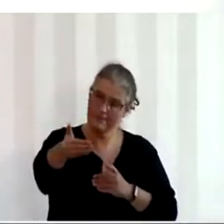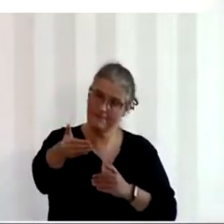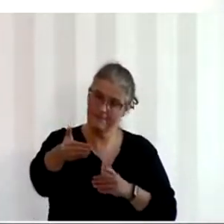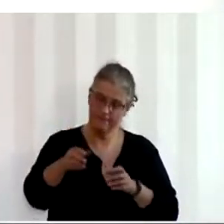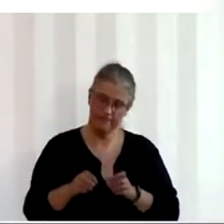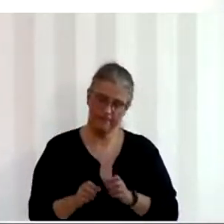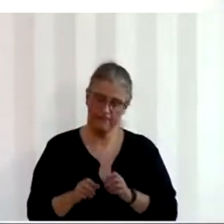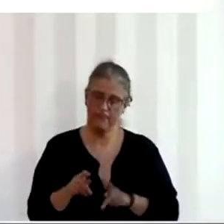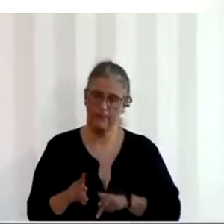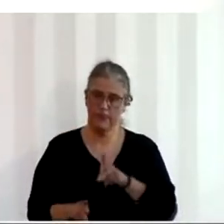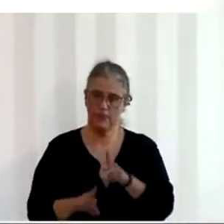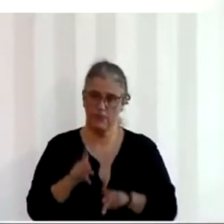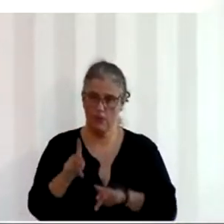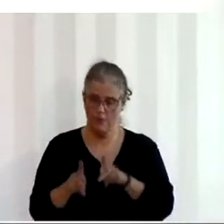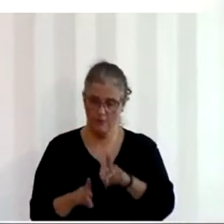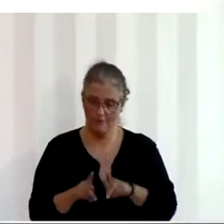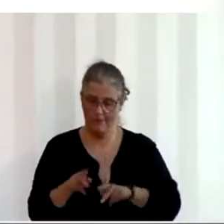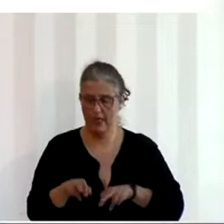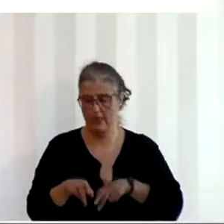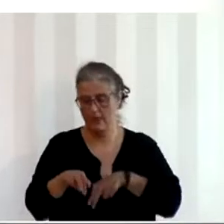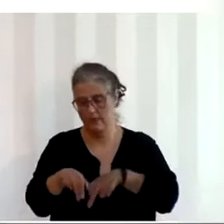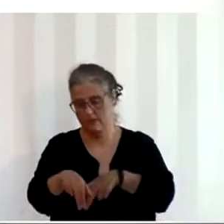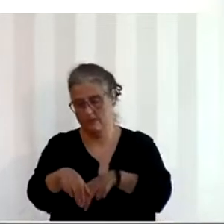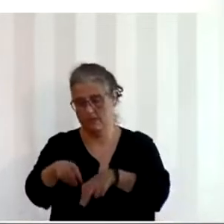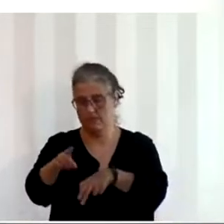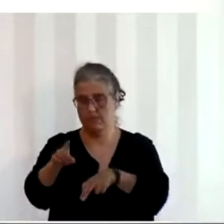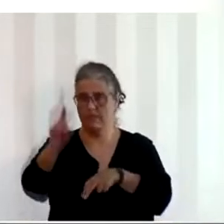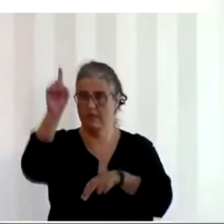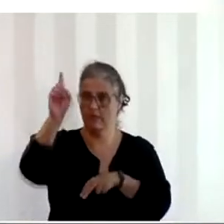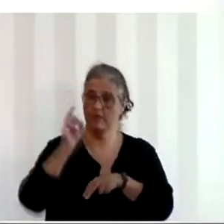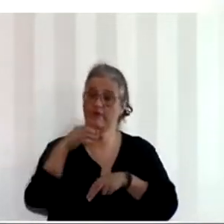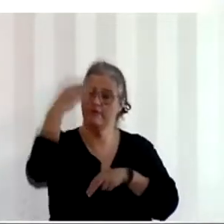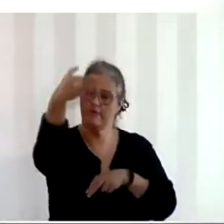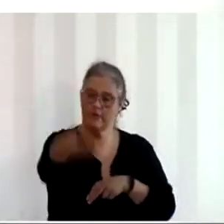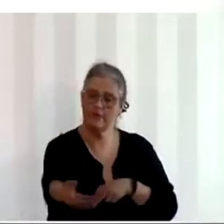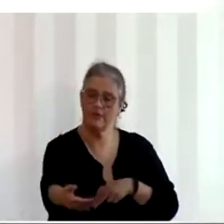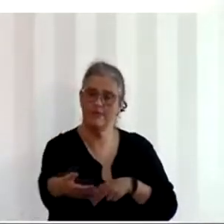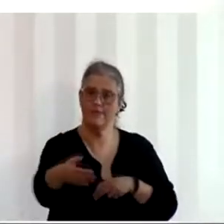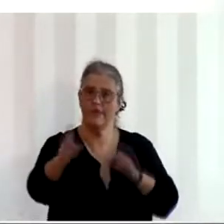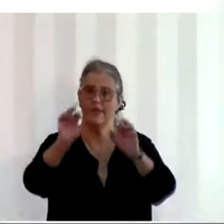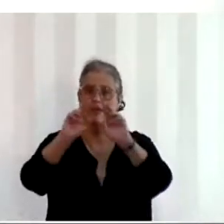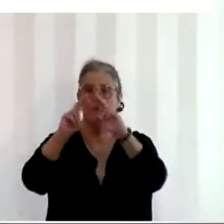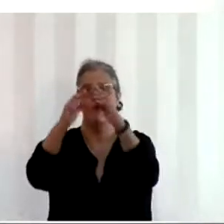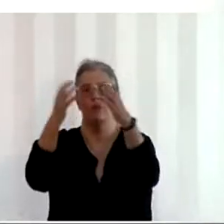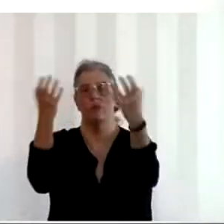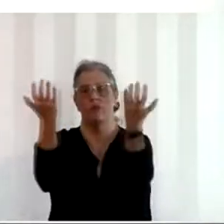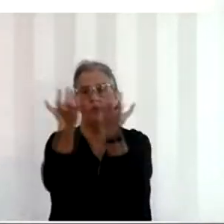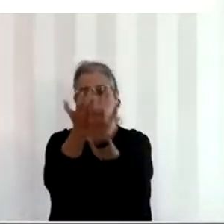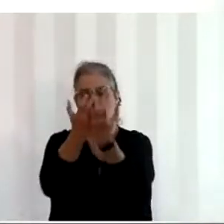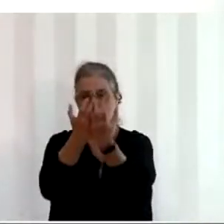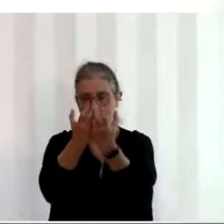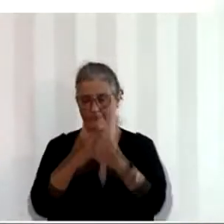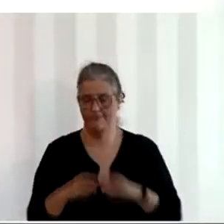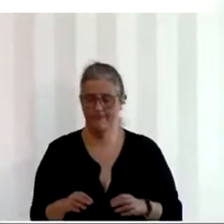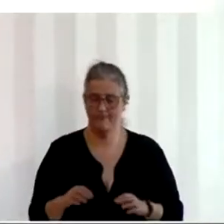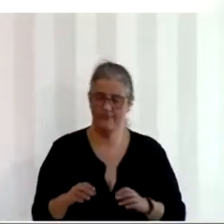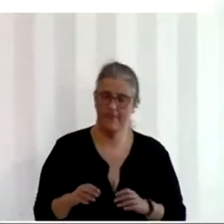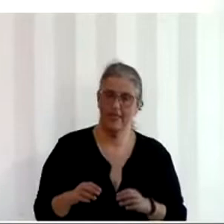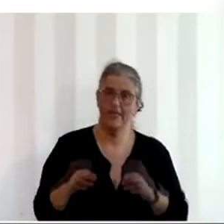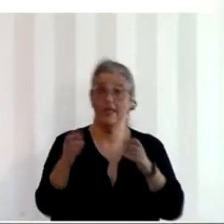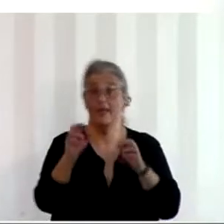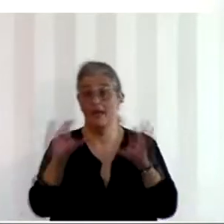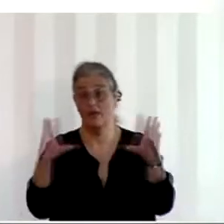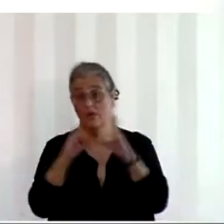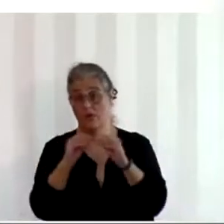o dia numa coluna de nuvem, para os guiar pelo caminho, durante a noite numa coluna de